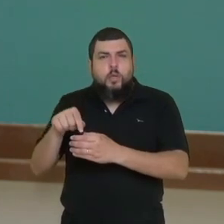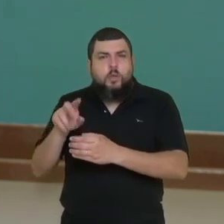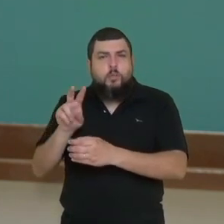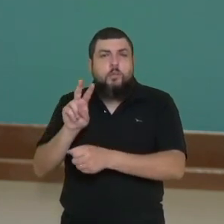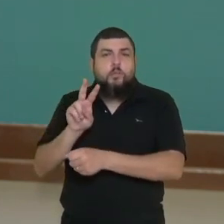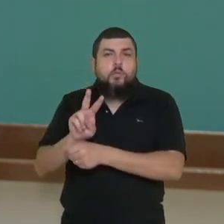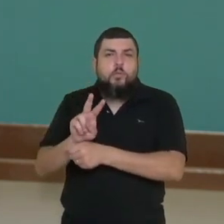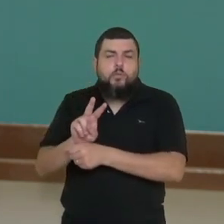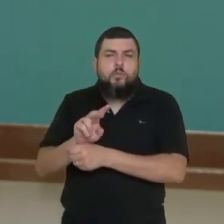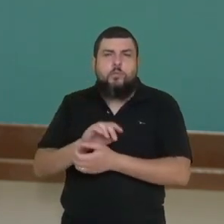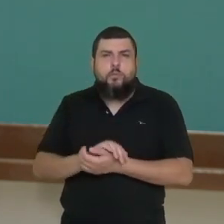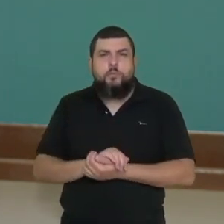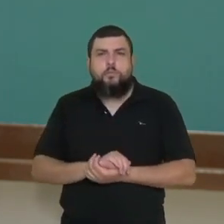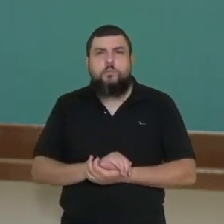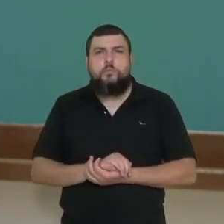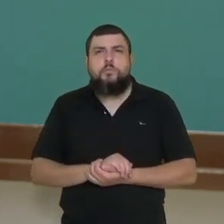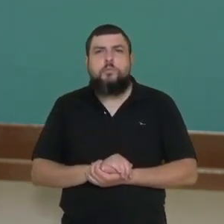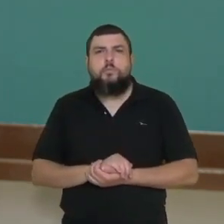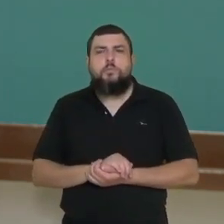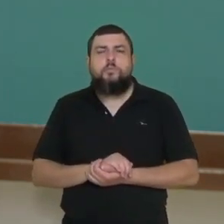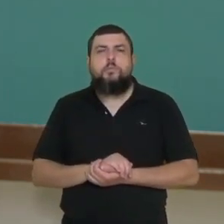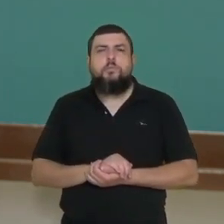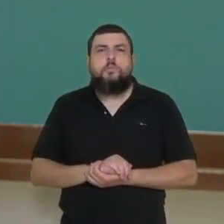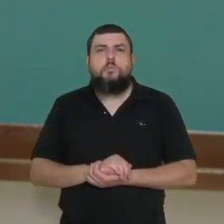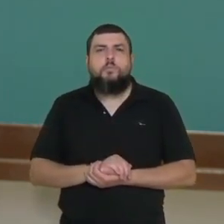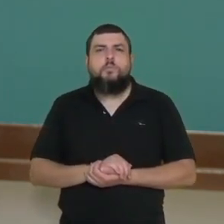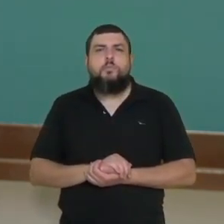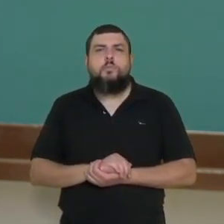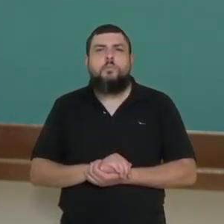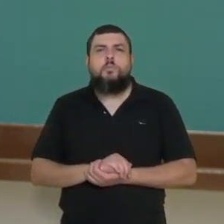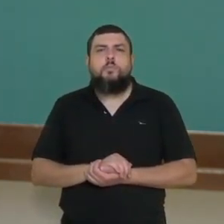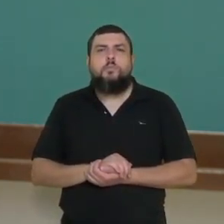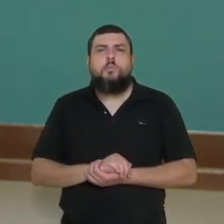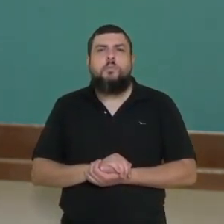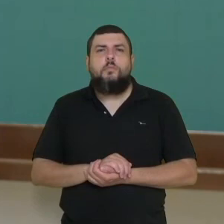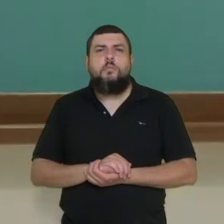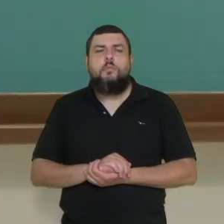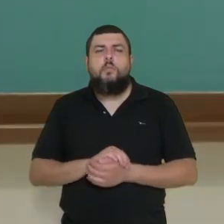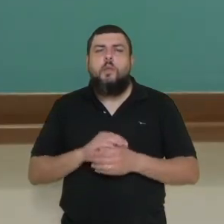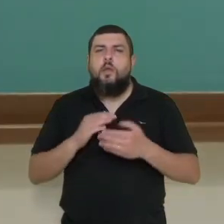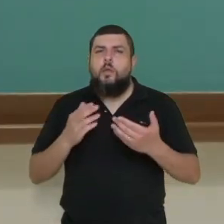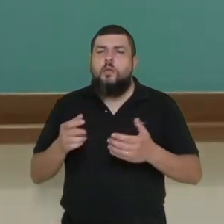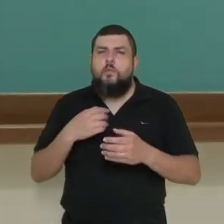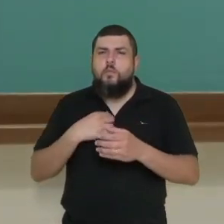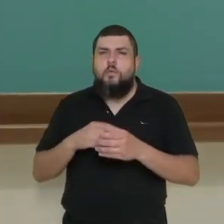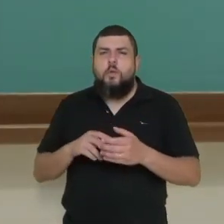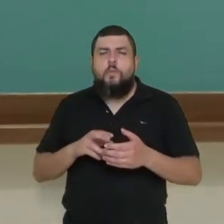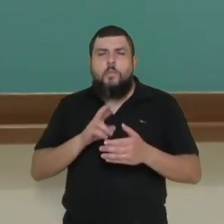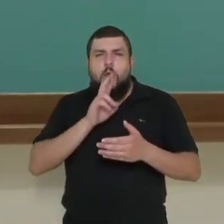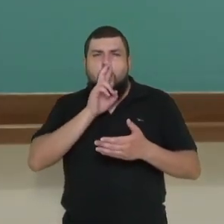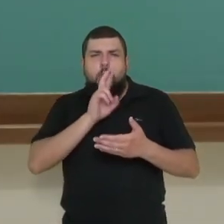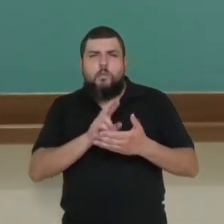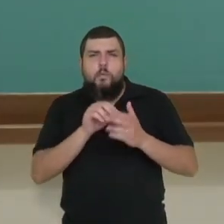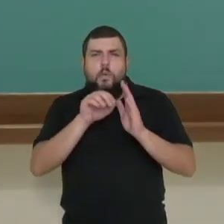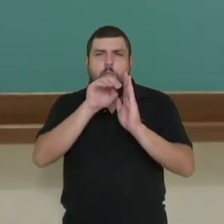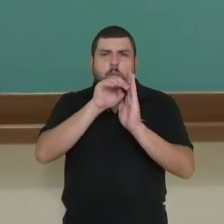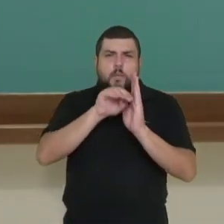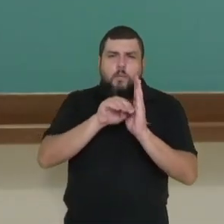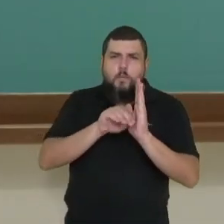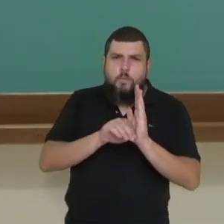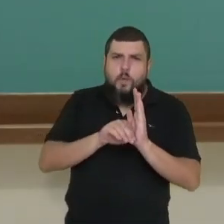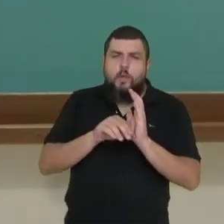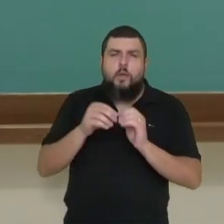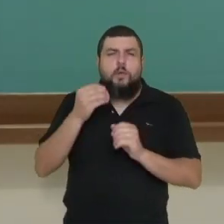e chuva excessiva ali também, beleza? Com base nisso aí você responde essas questões. É uma questão bastante interessante fazer com o professor